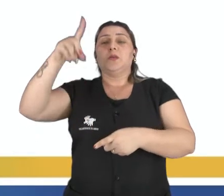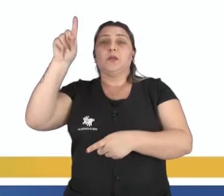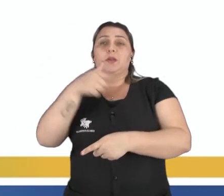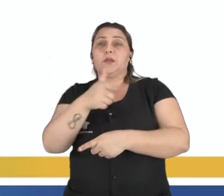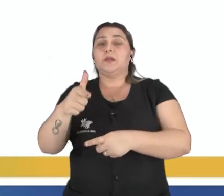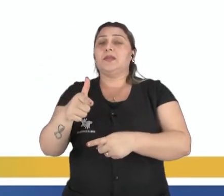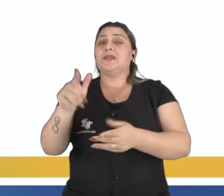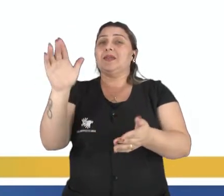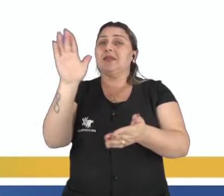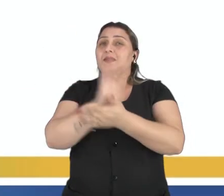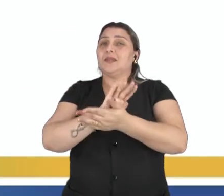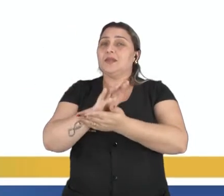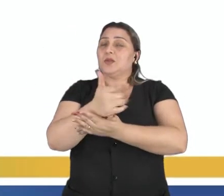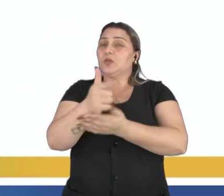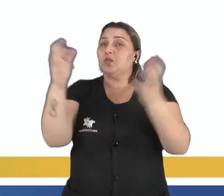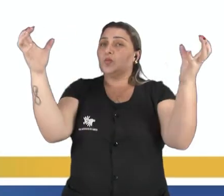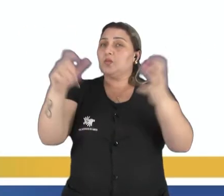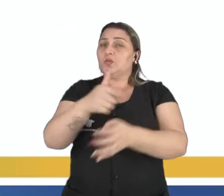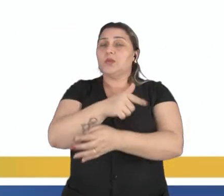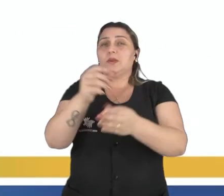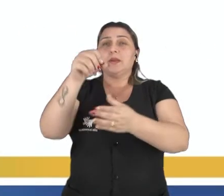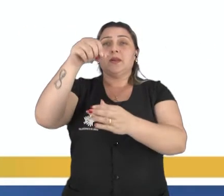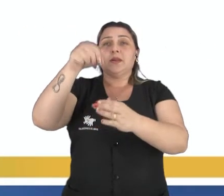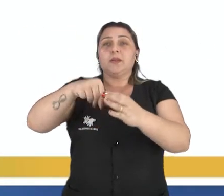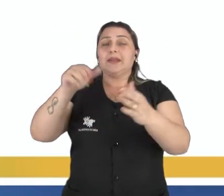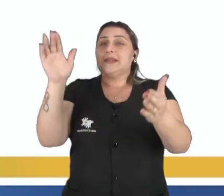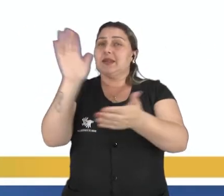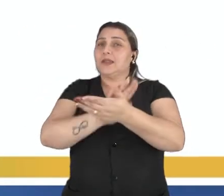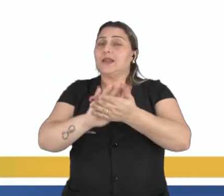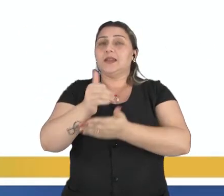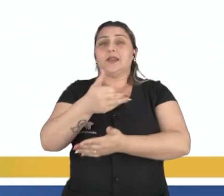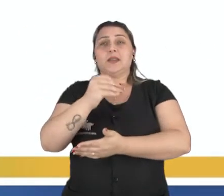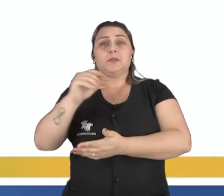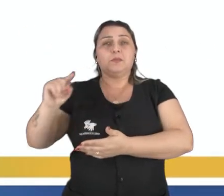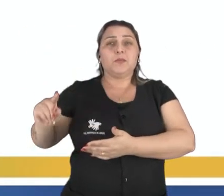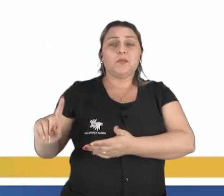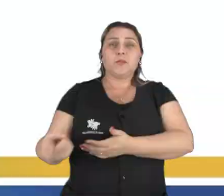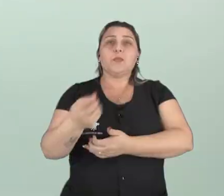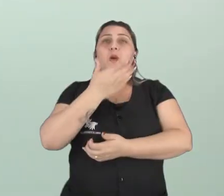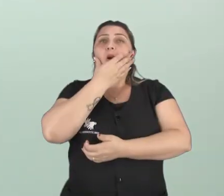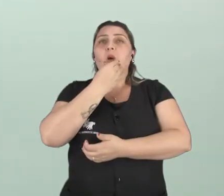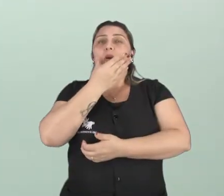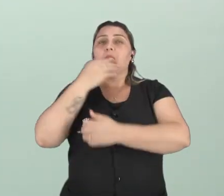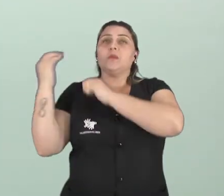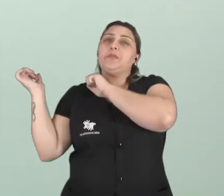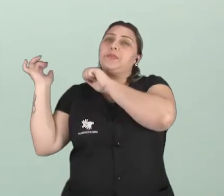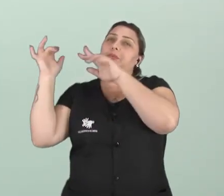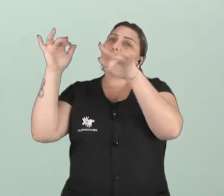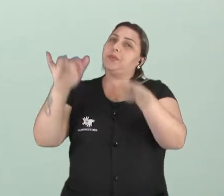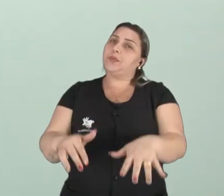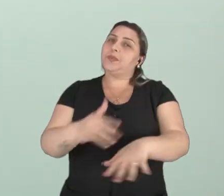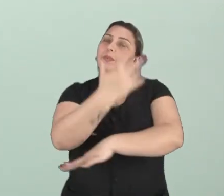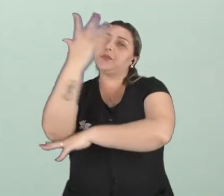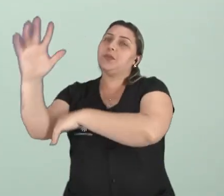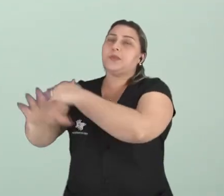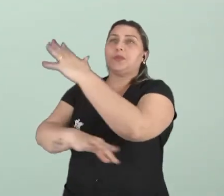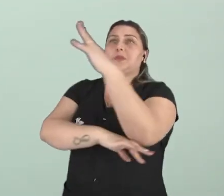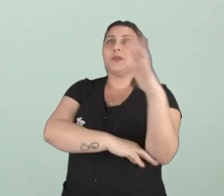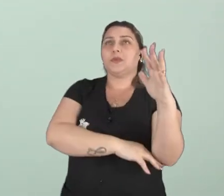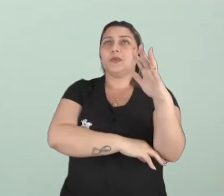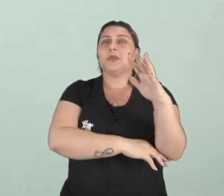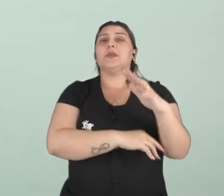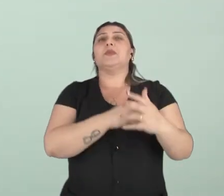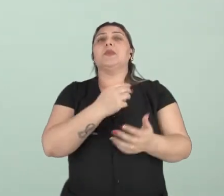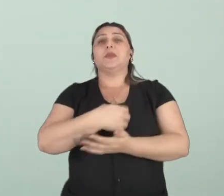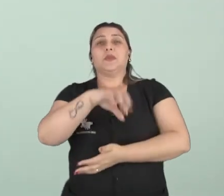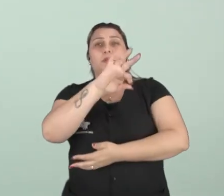esse imaginário, né? Mais ou menos esses 100 mil homens que foram jogados, né, na floresta para